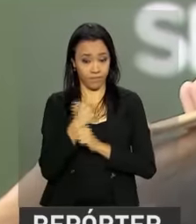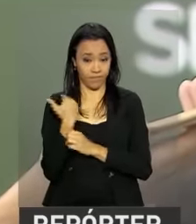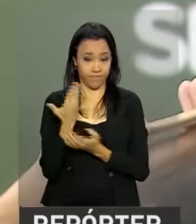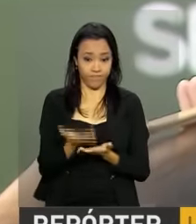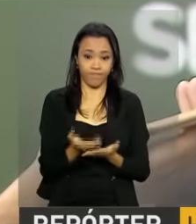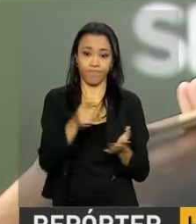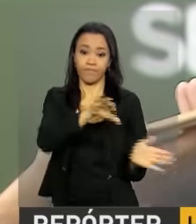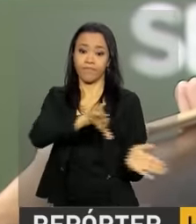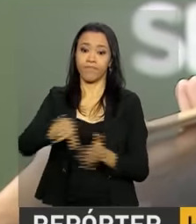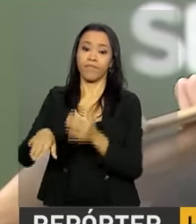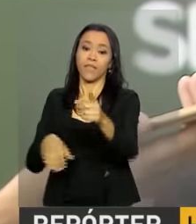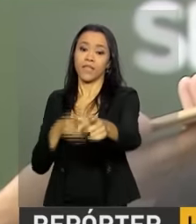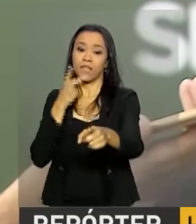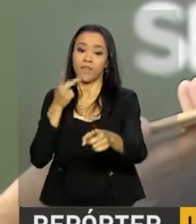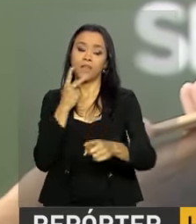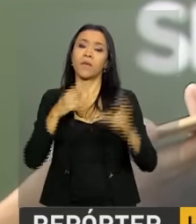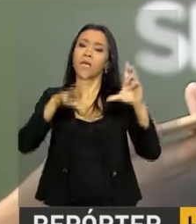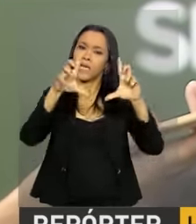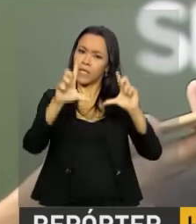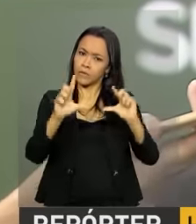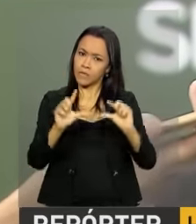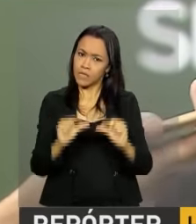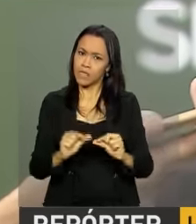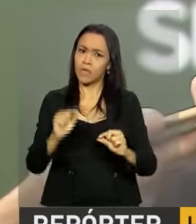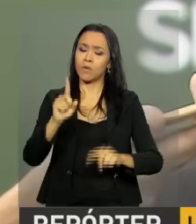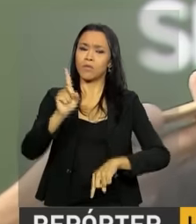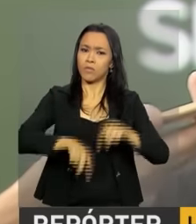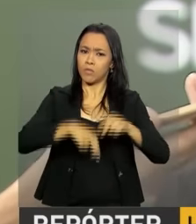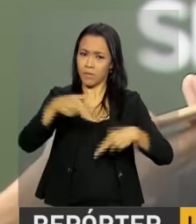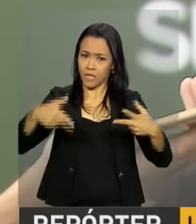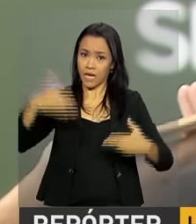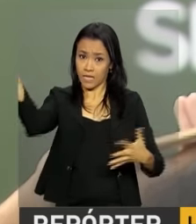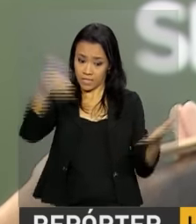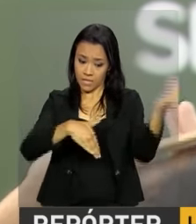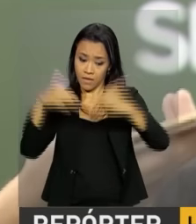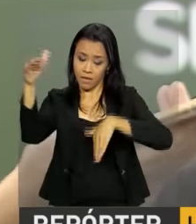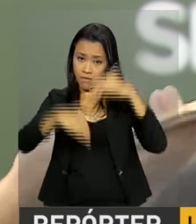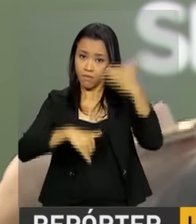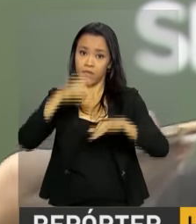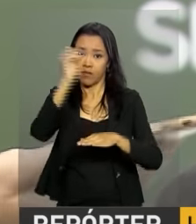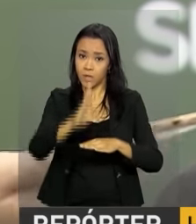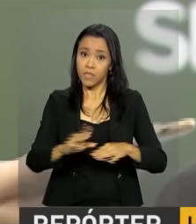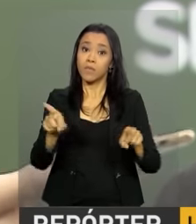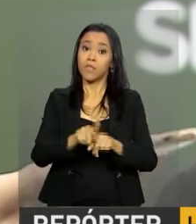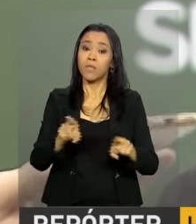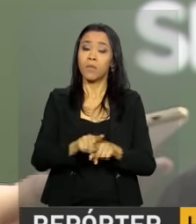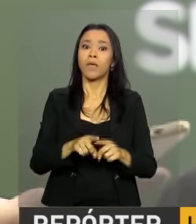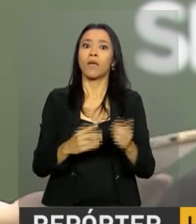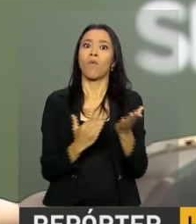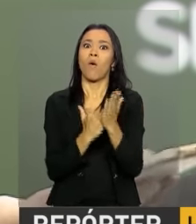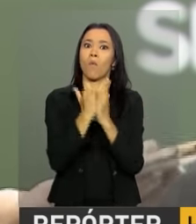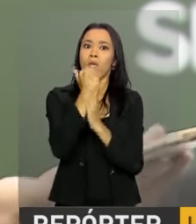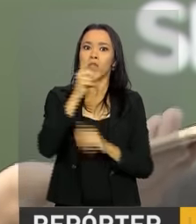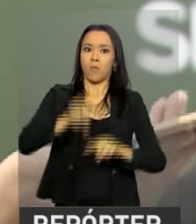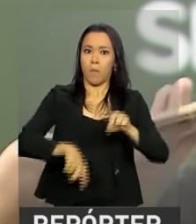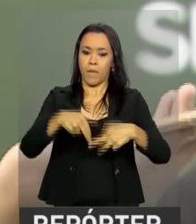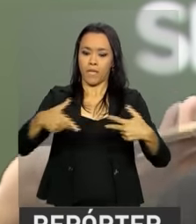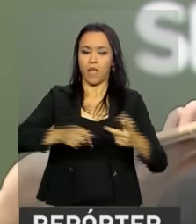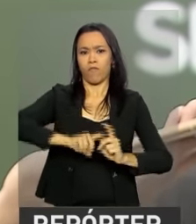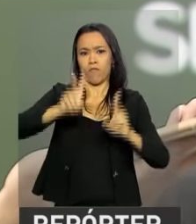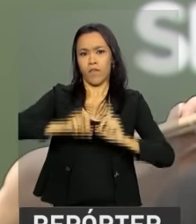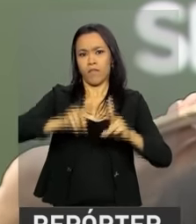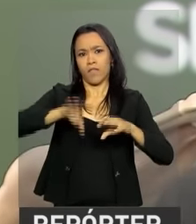resultado de uma redução da exportação e uma redução ainda maior das importações uma redução da exportação causada pela queda